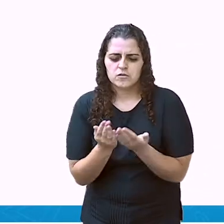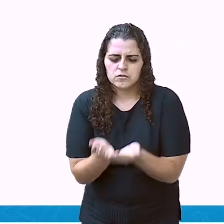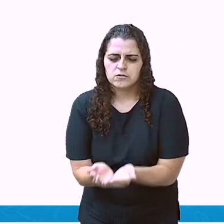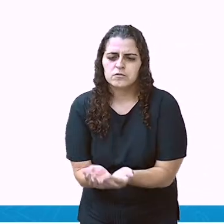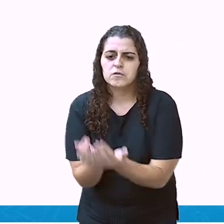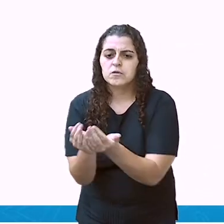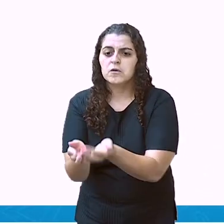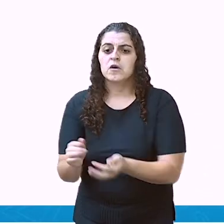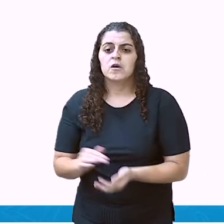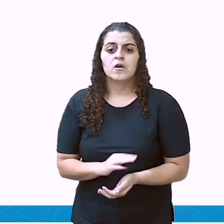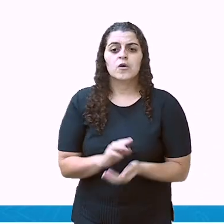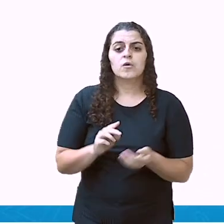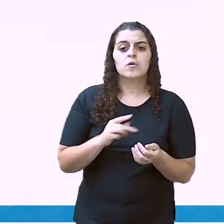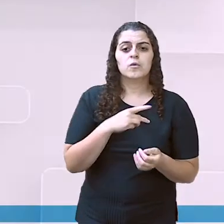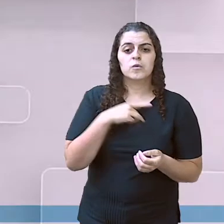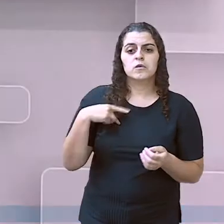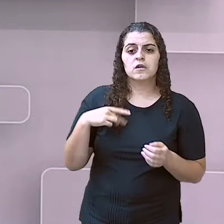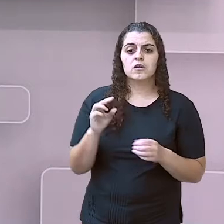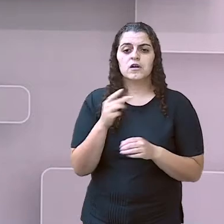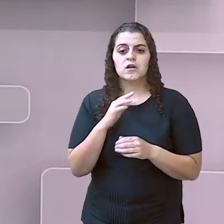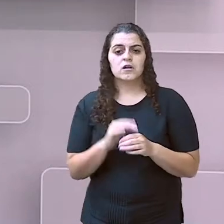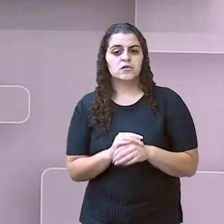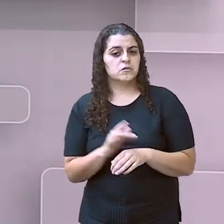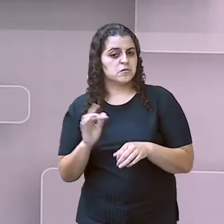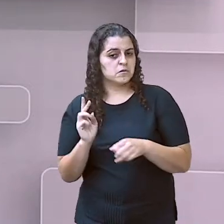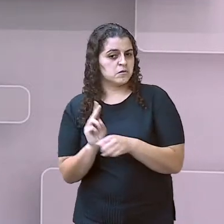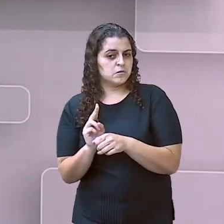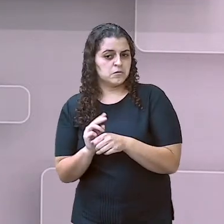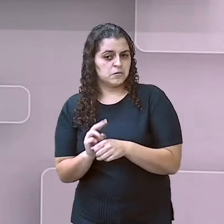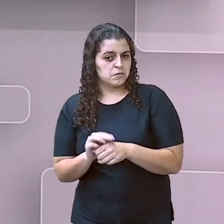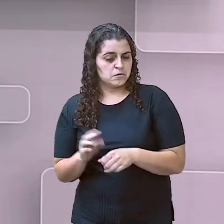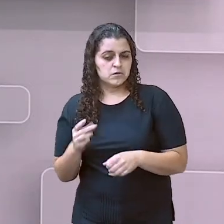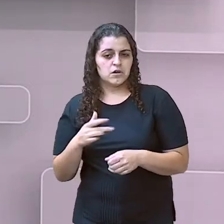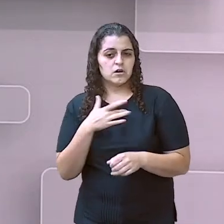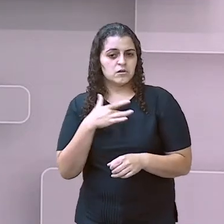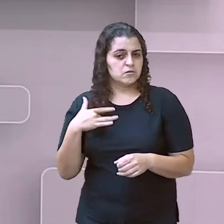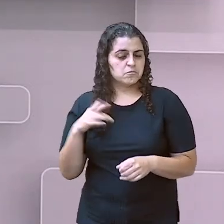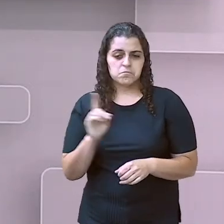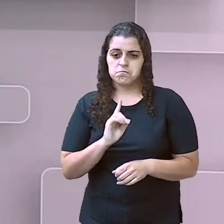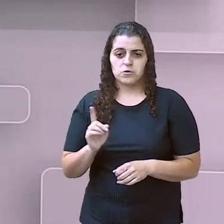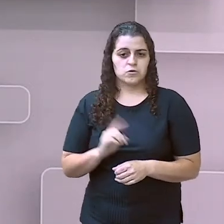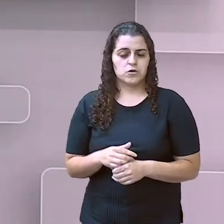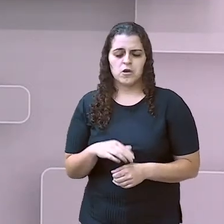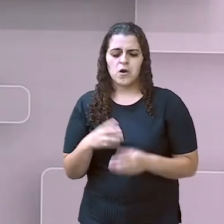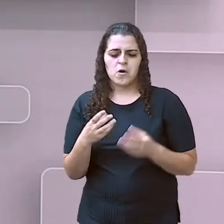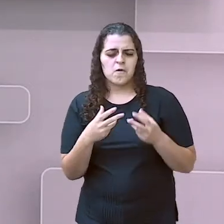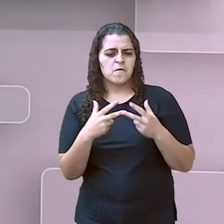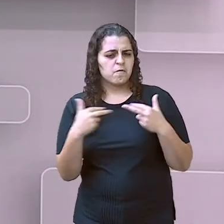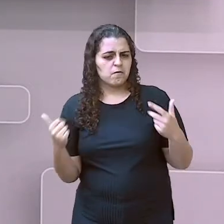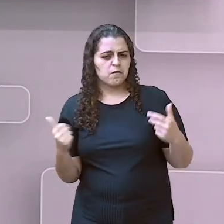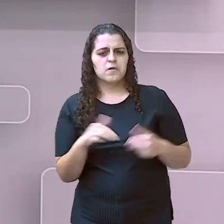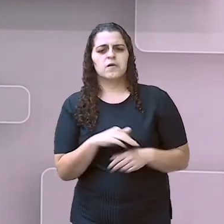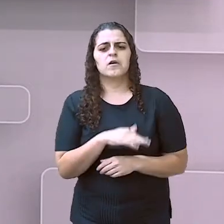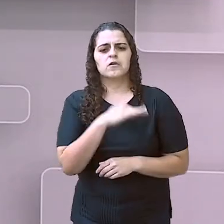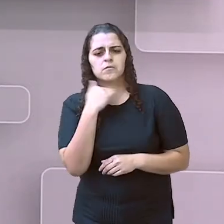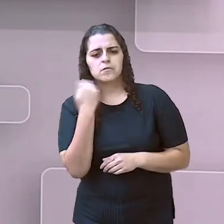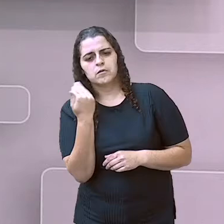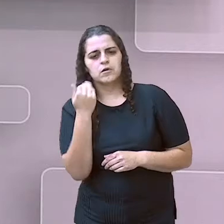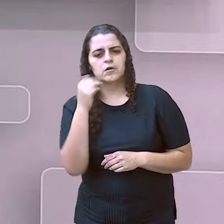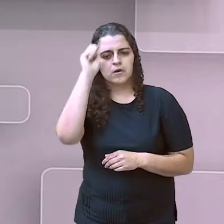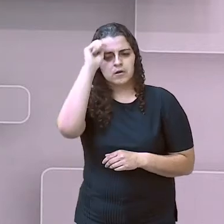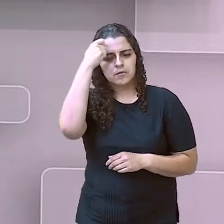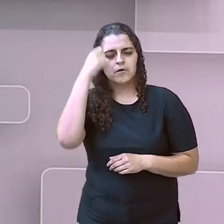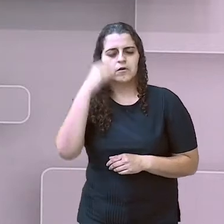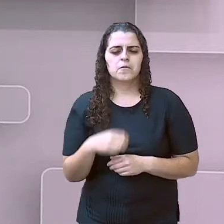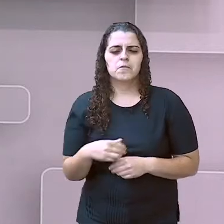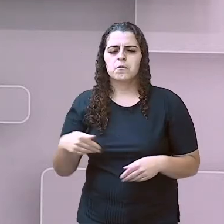condição humana. Muitos morriam nesses navios. Muitos morriam por causa